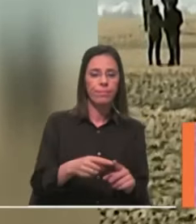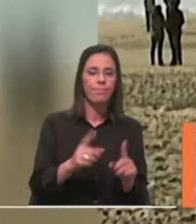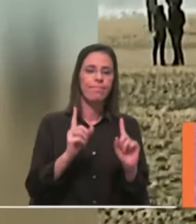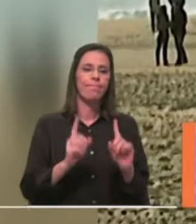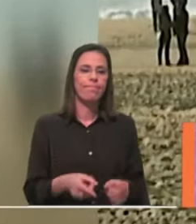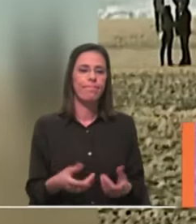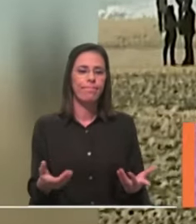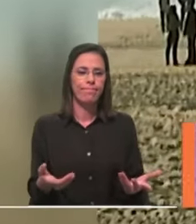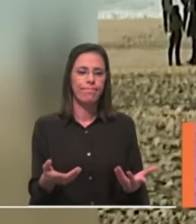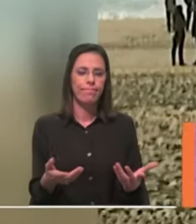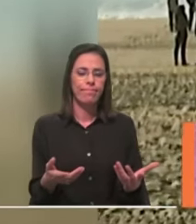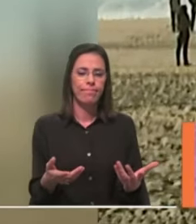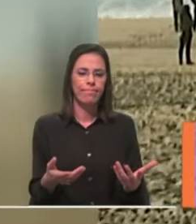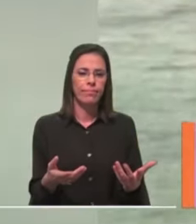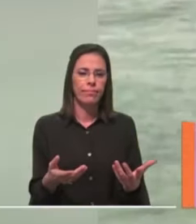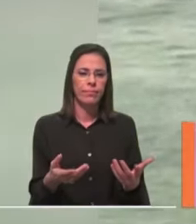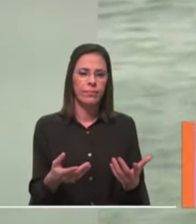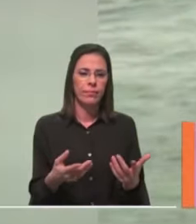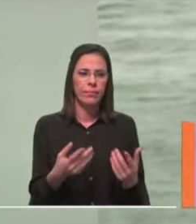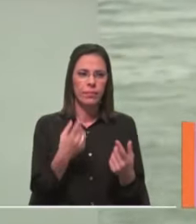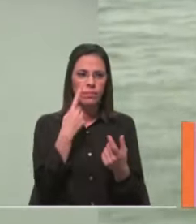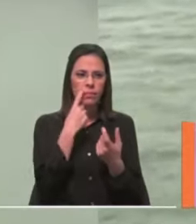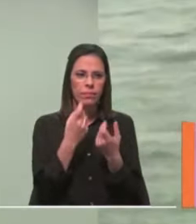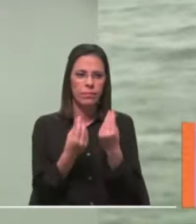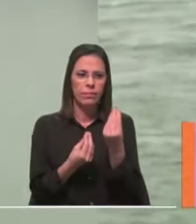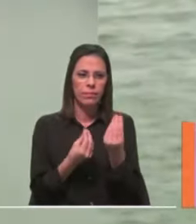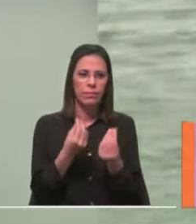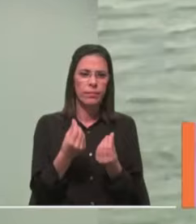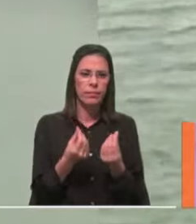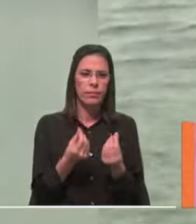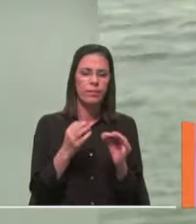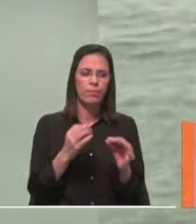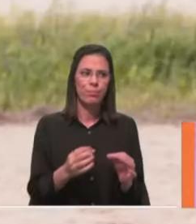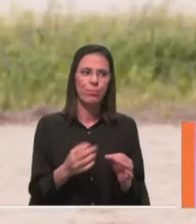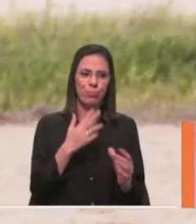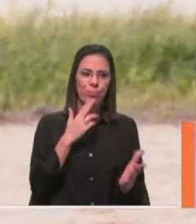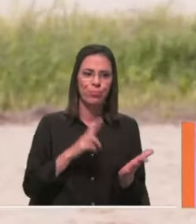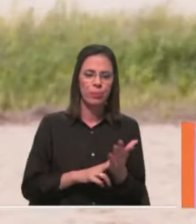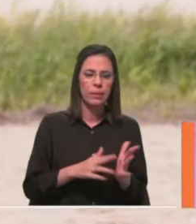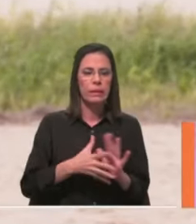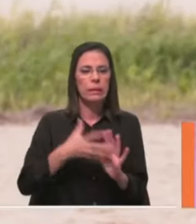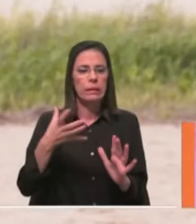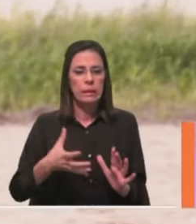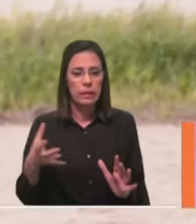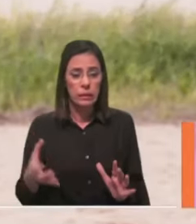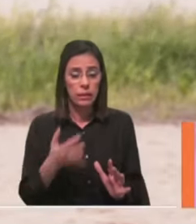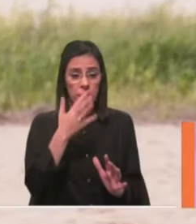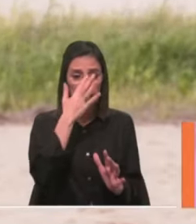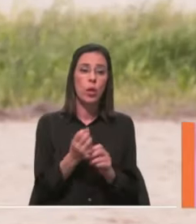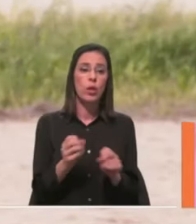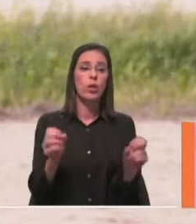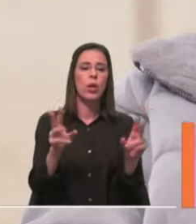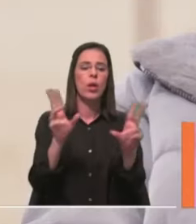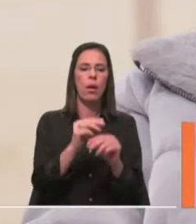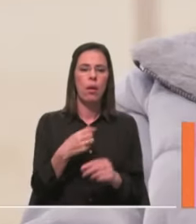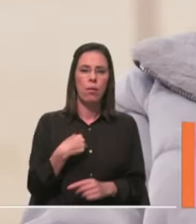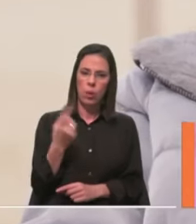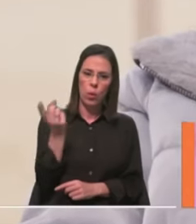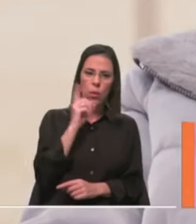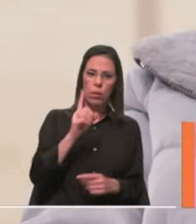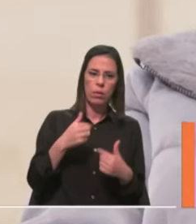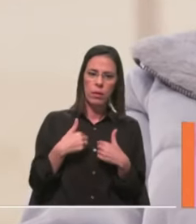começam a denunciar algumas... Realmente a história é complexa e que é estranha. Sempre eu não